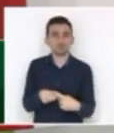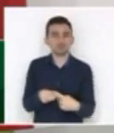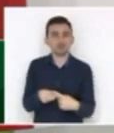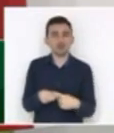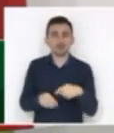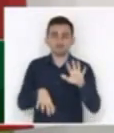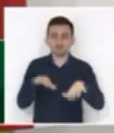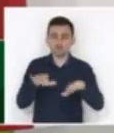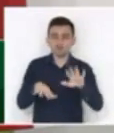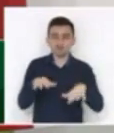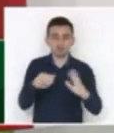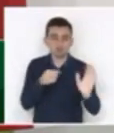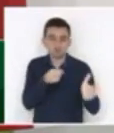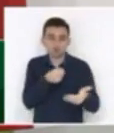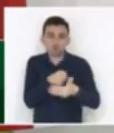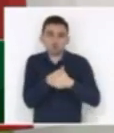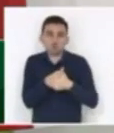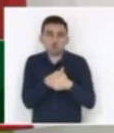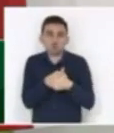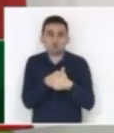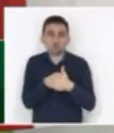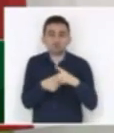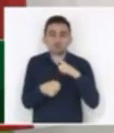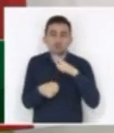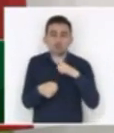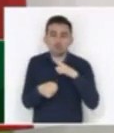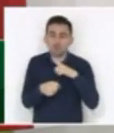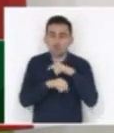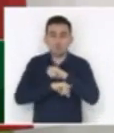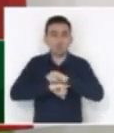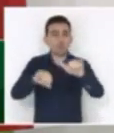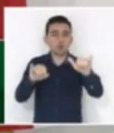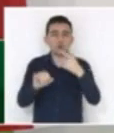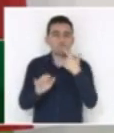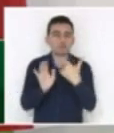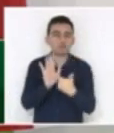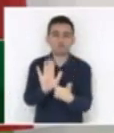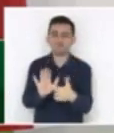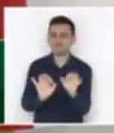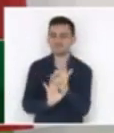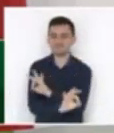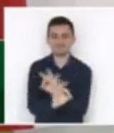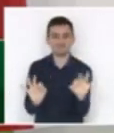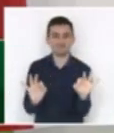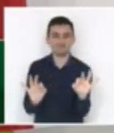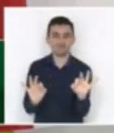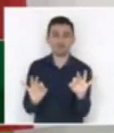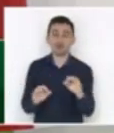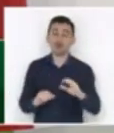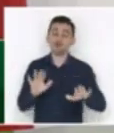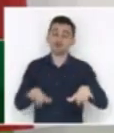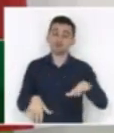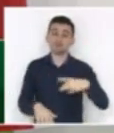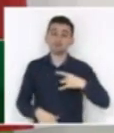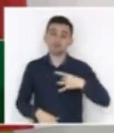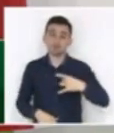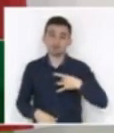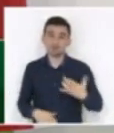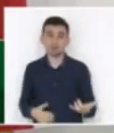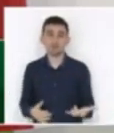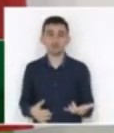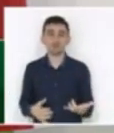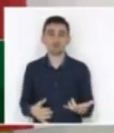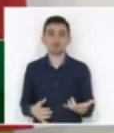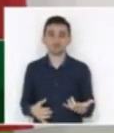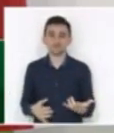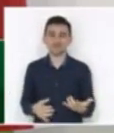um nevoeiro de silêncio e não denúncia. Por medo, por diversos motivos, como mostra a